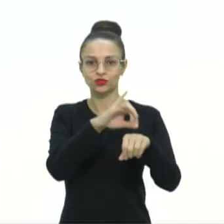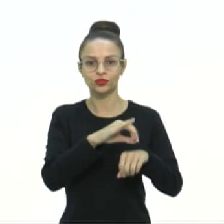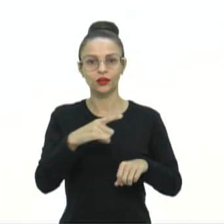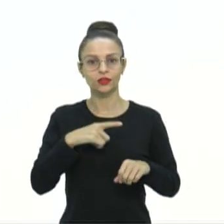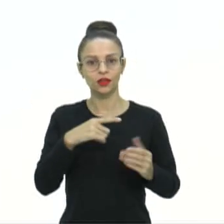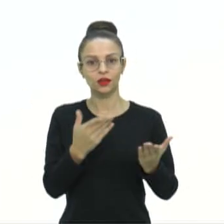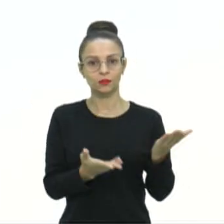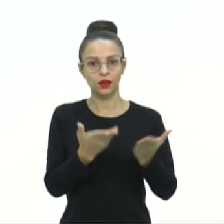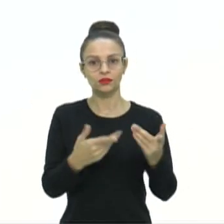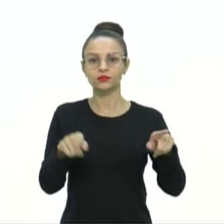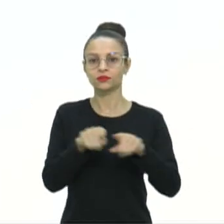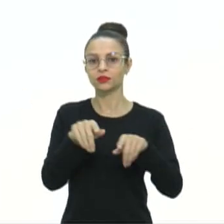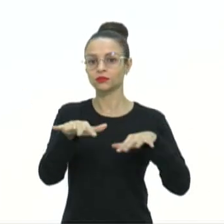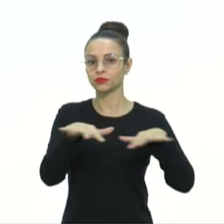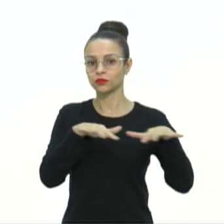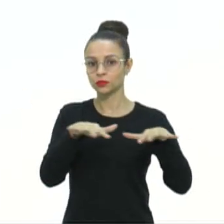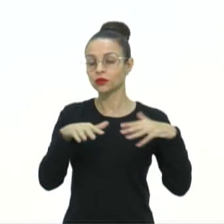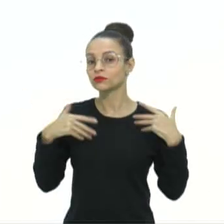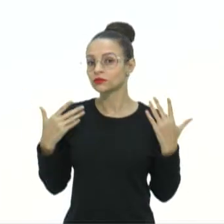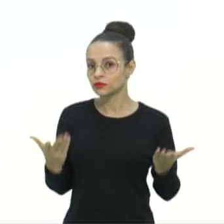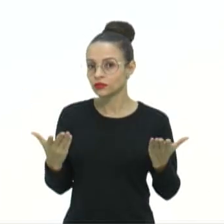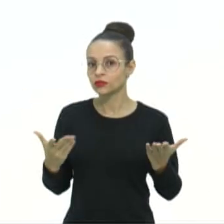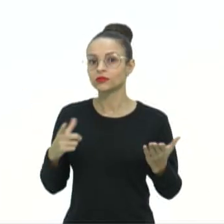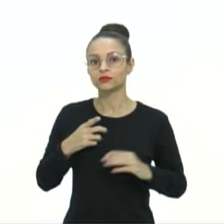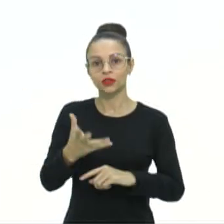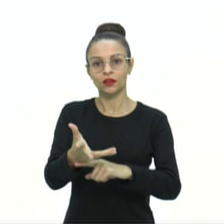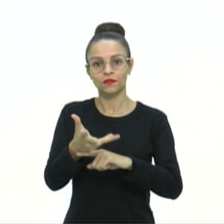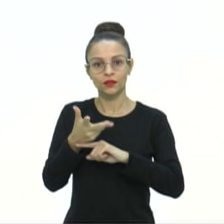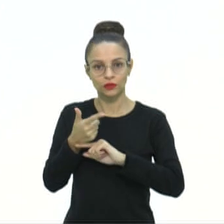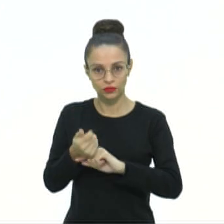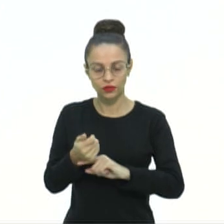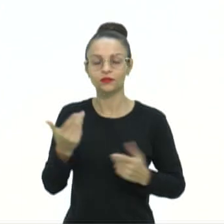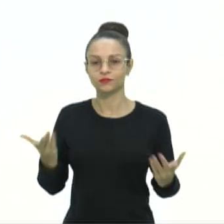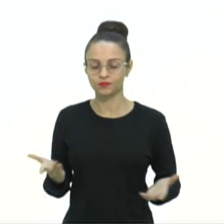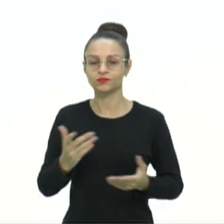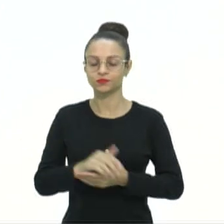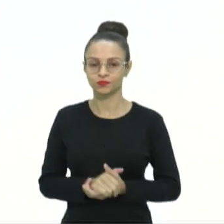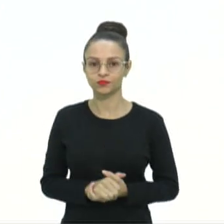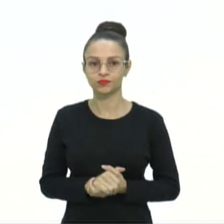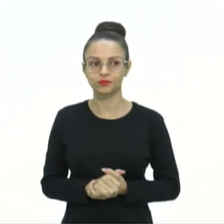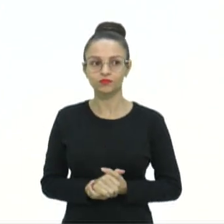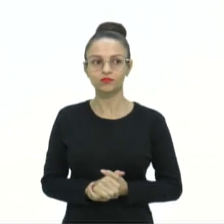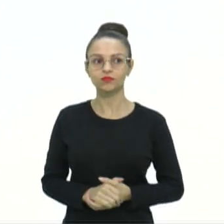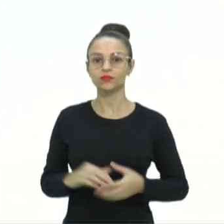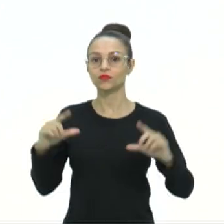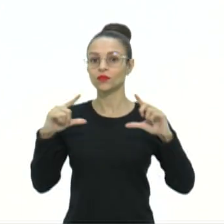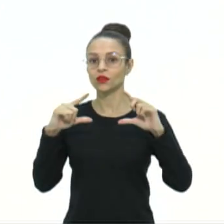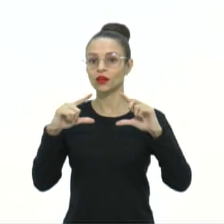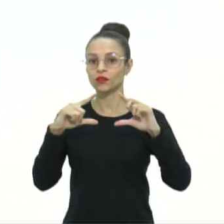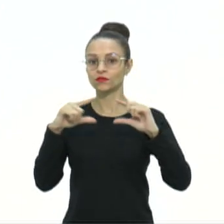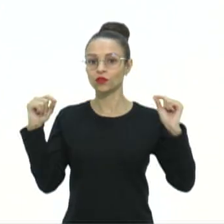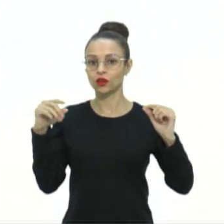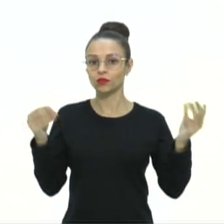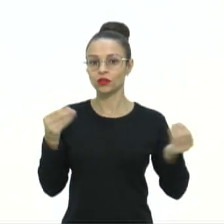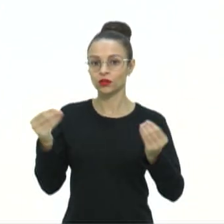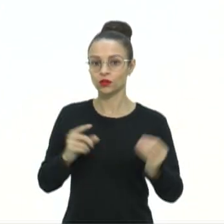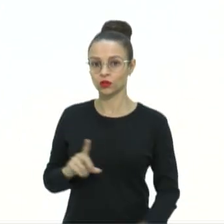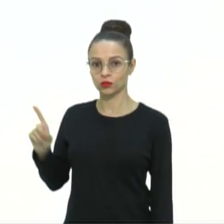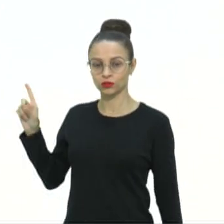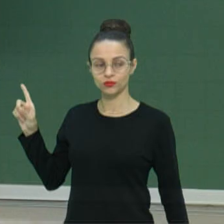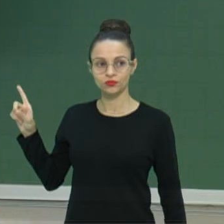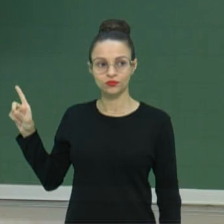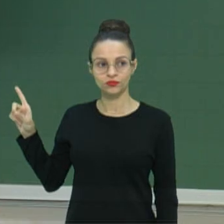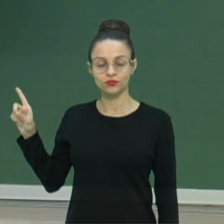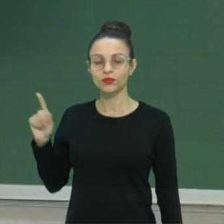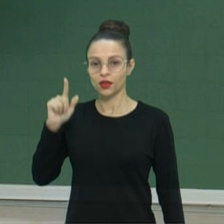e têm movimento, ou seja, quer dizer que tem velocidade, certo? A formulazinha de energia cinética,